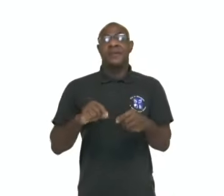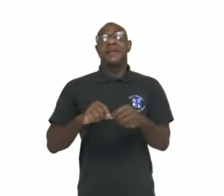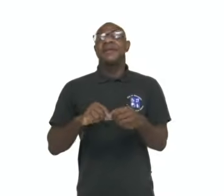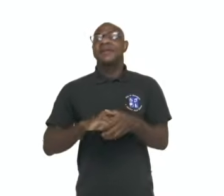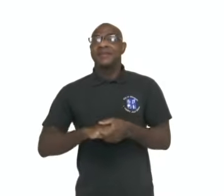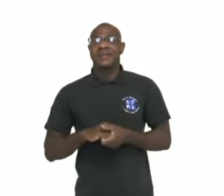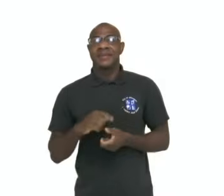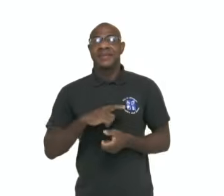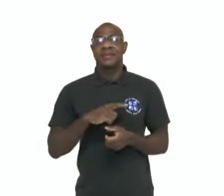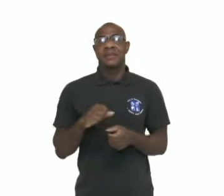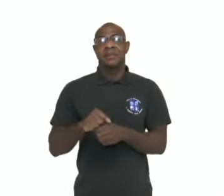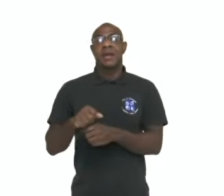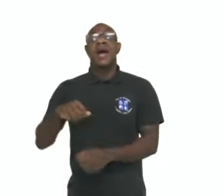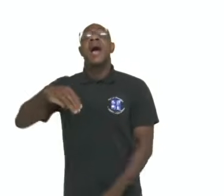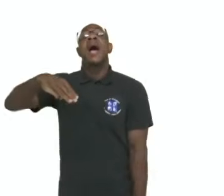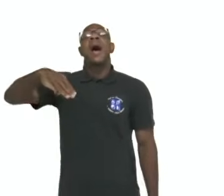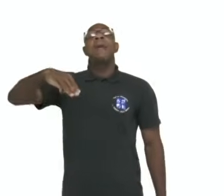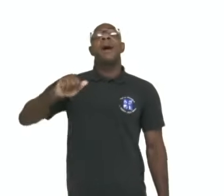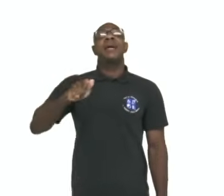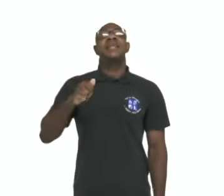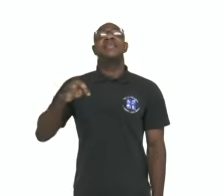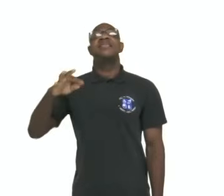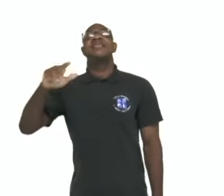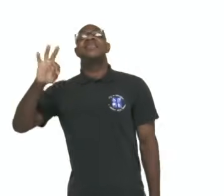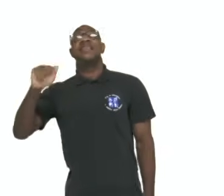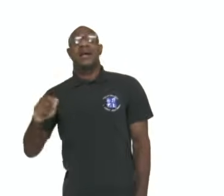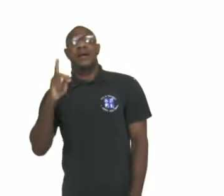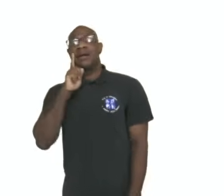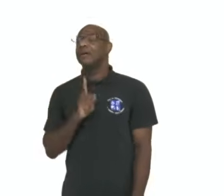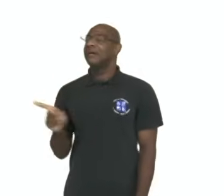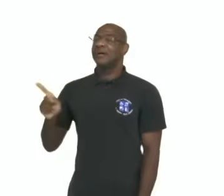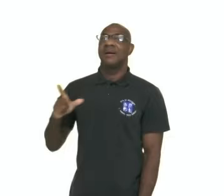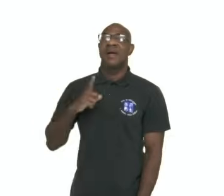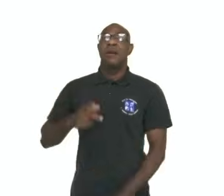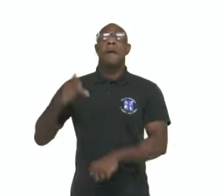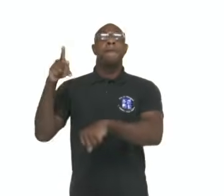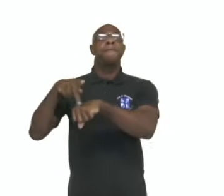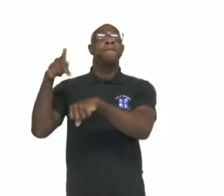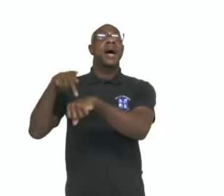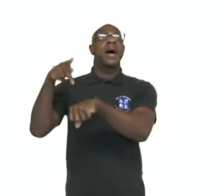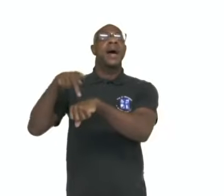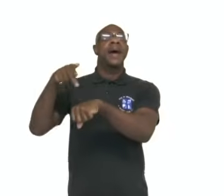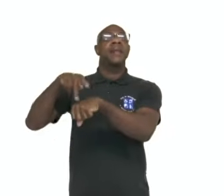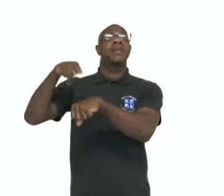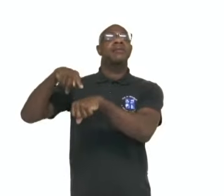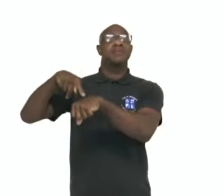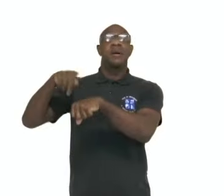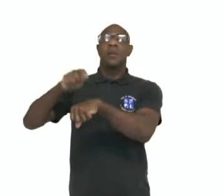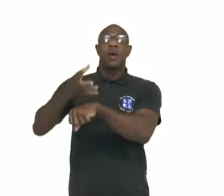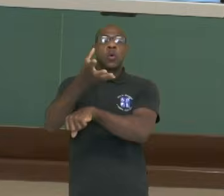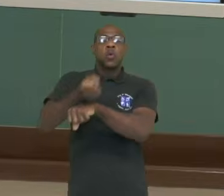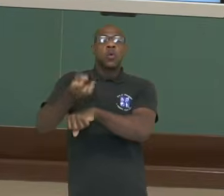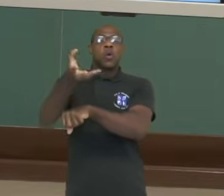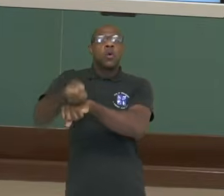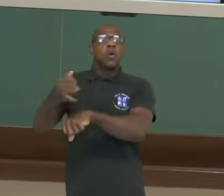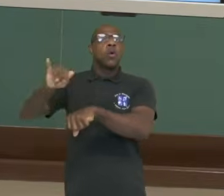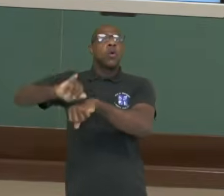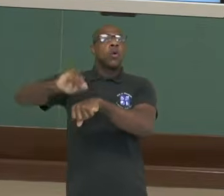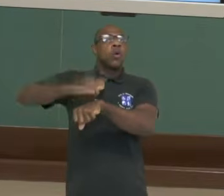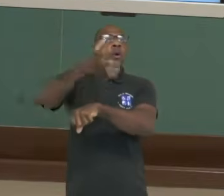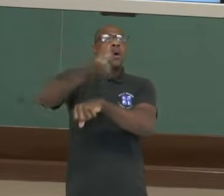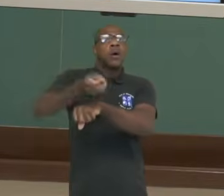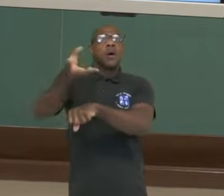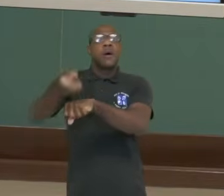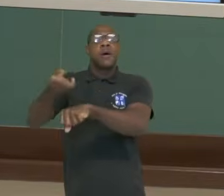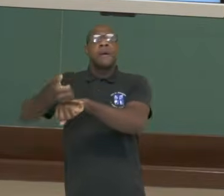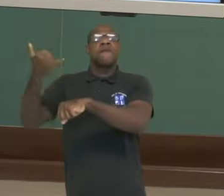a magnetita, olha aqui, ó, nessa outra imagem, trata-se de uma rocha que pode atrair objetos feitos